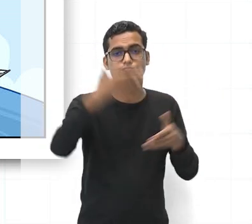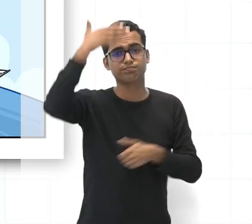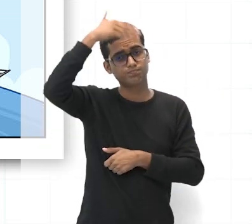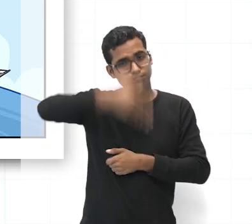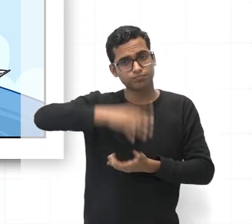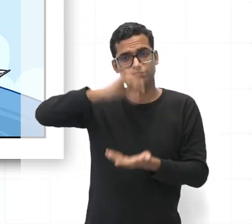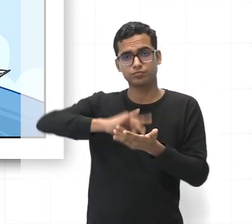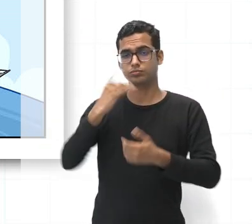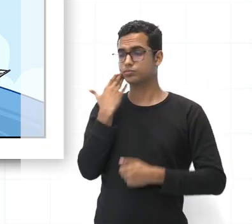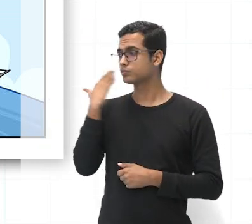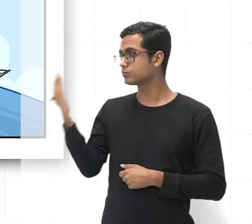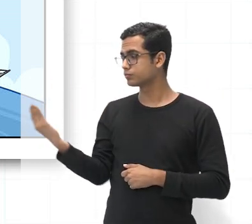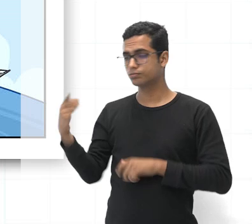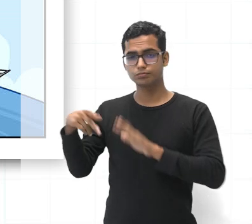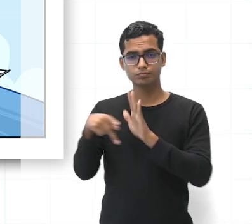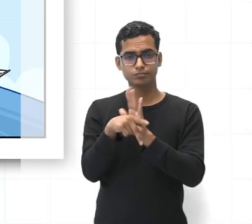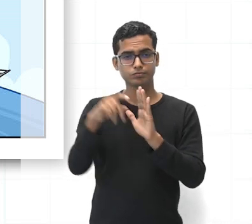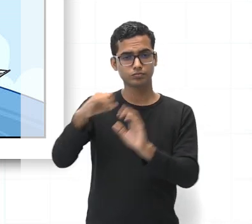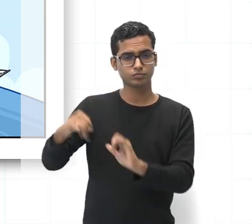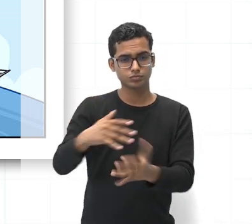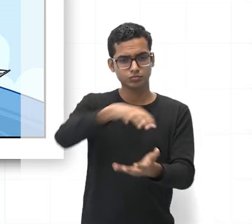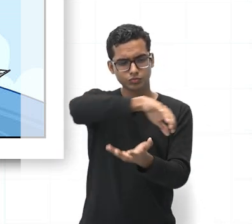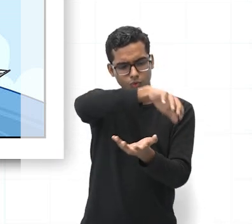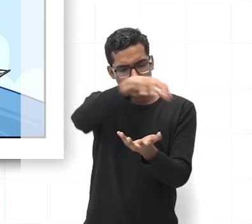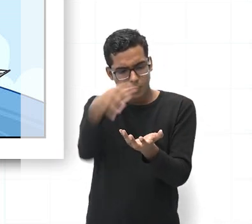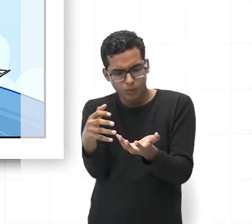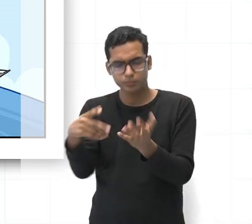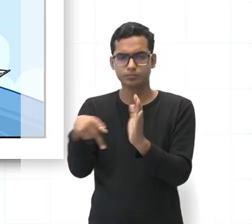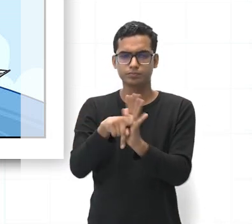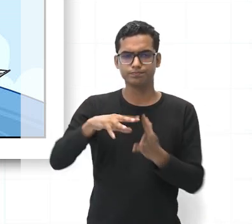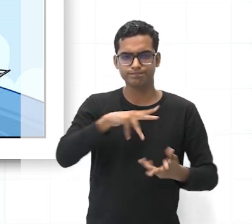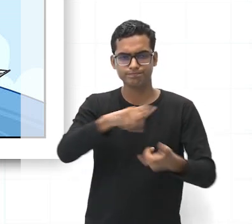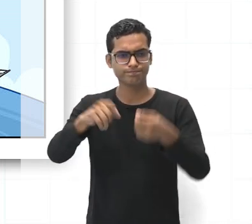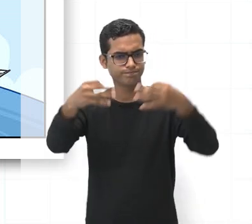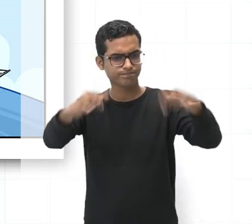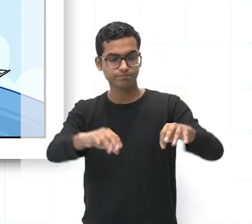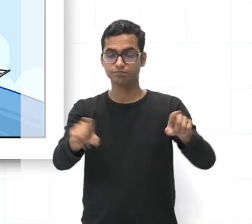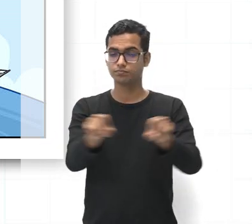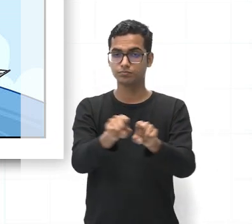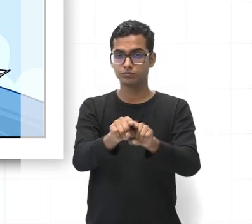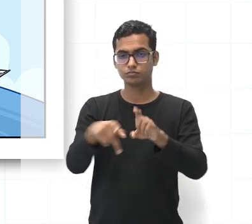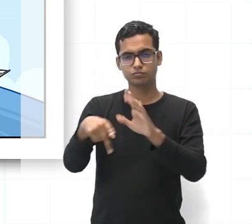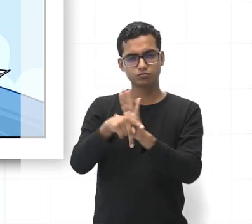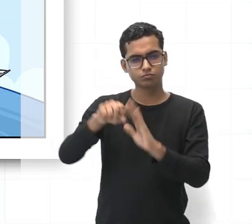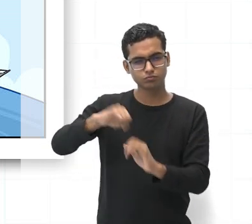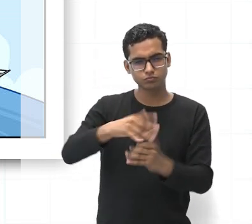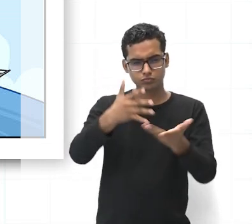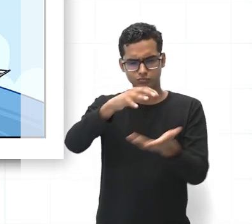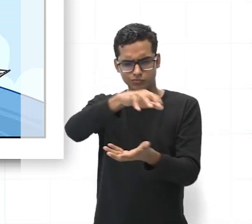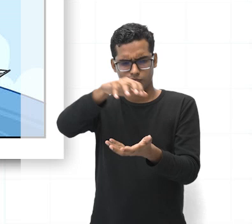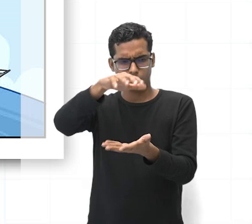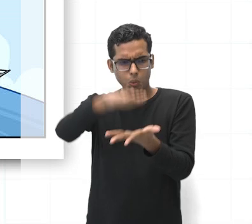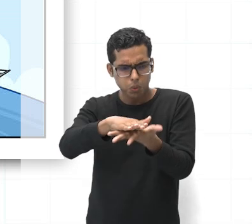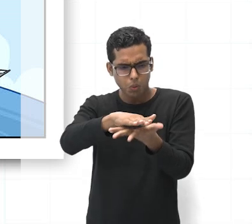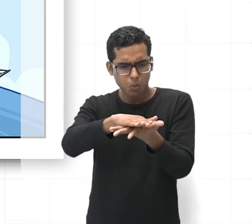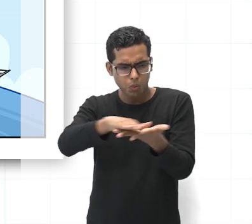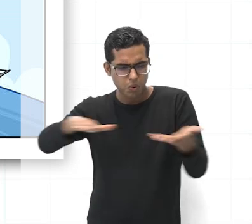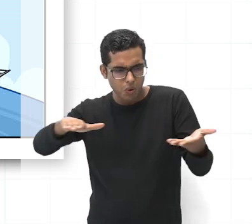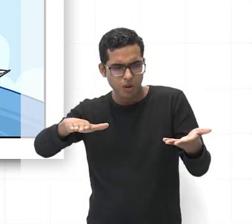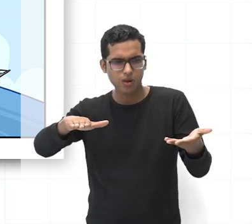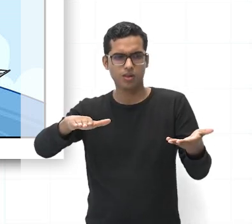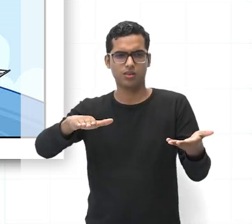comprovarmos a circunferência da Terra. Então, se a Terra fosse plana, o